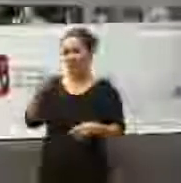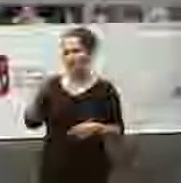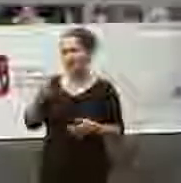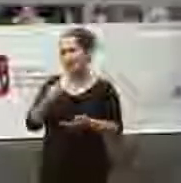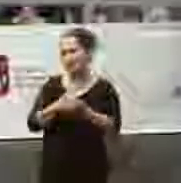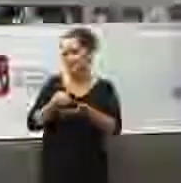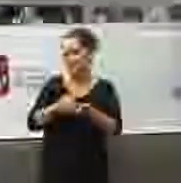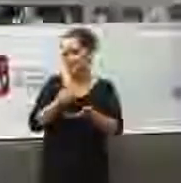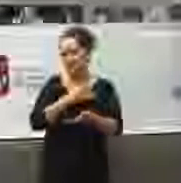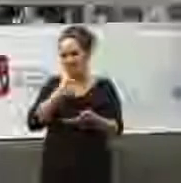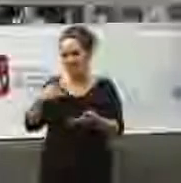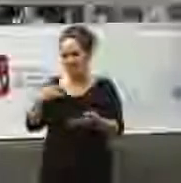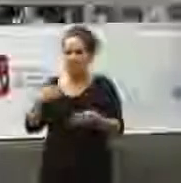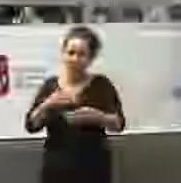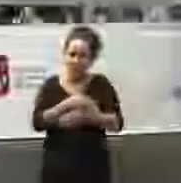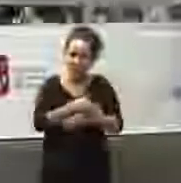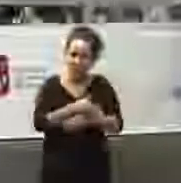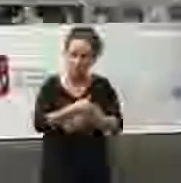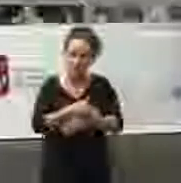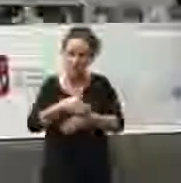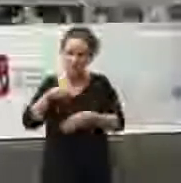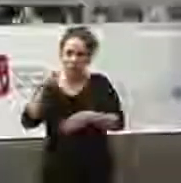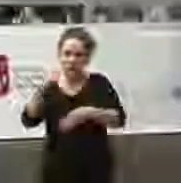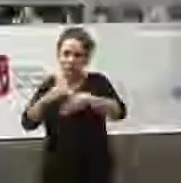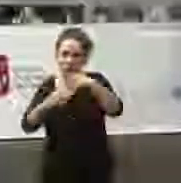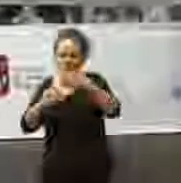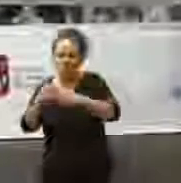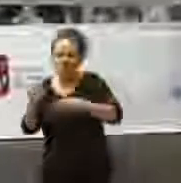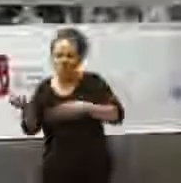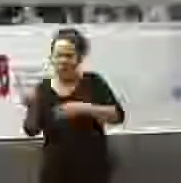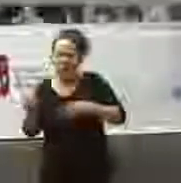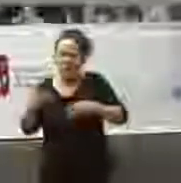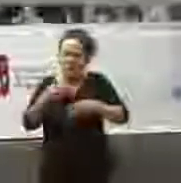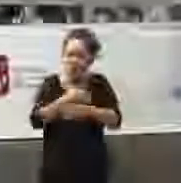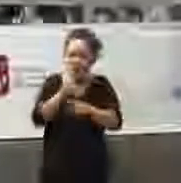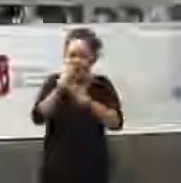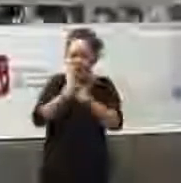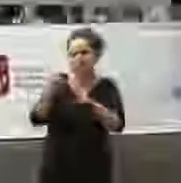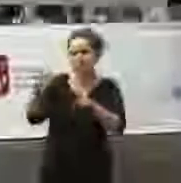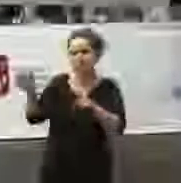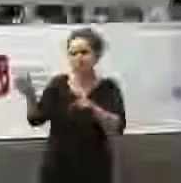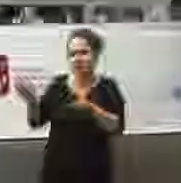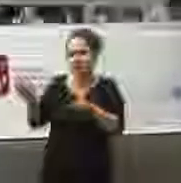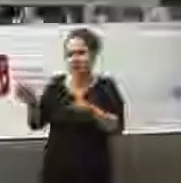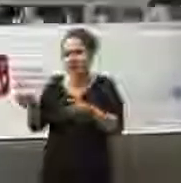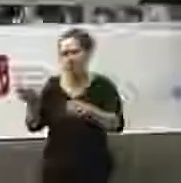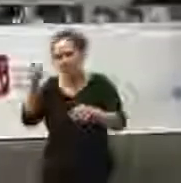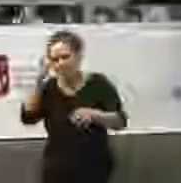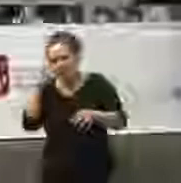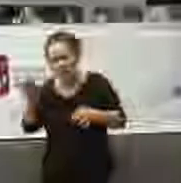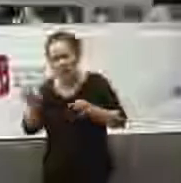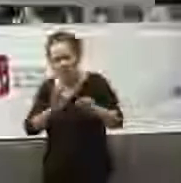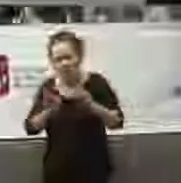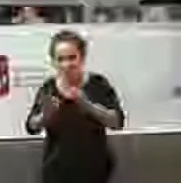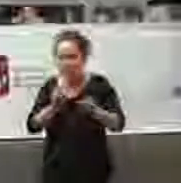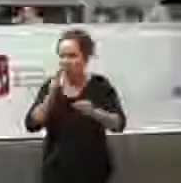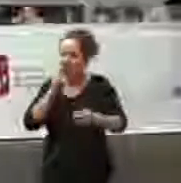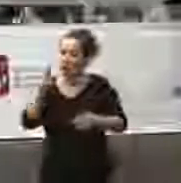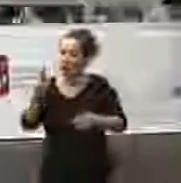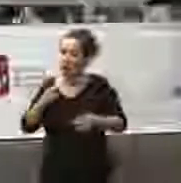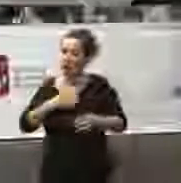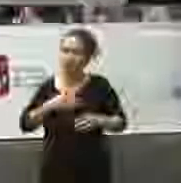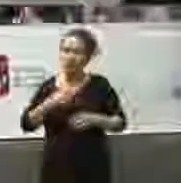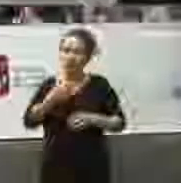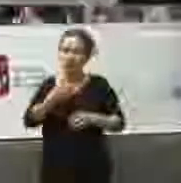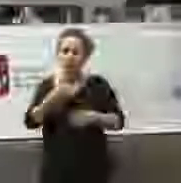entra para uma missão dessa querendo sair alguns meses depois eu estou completando dois anos oito meses